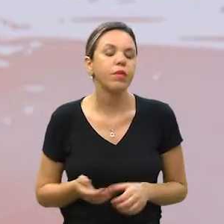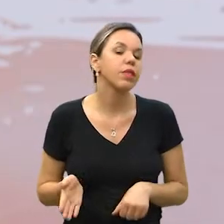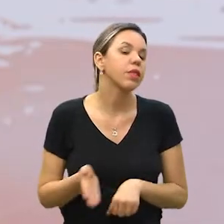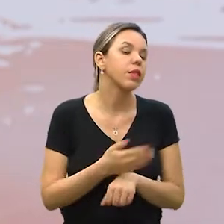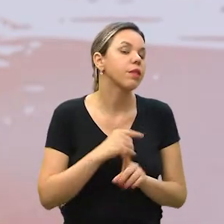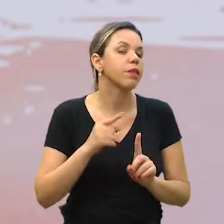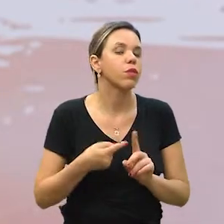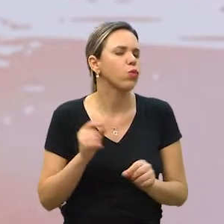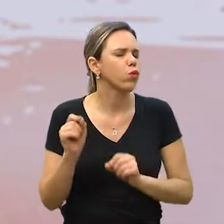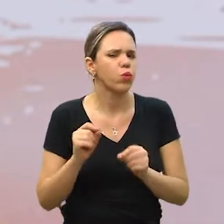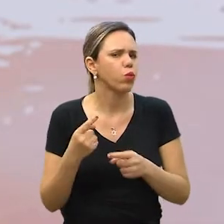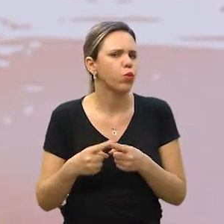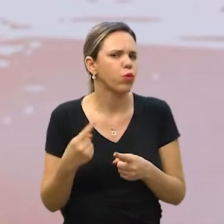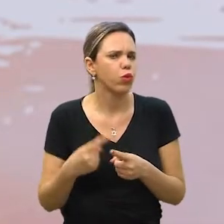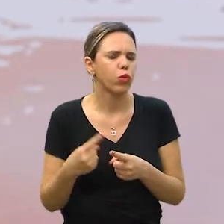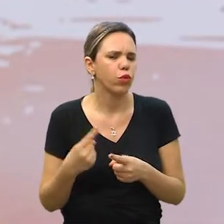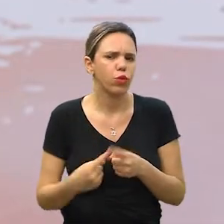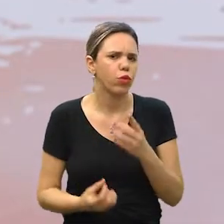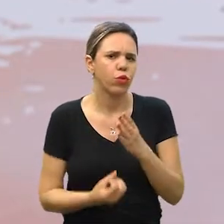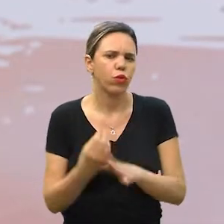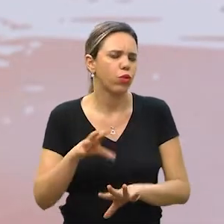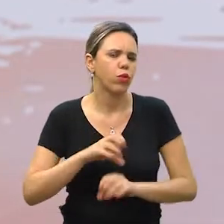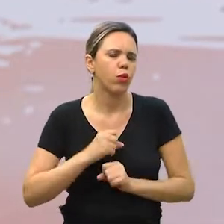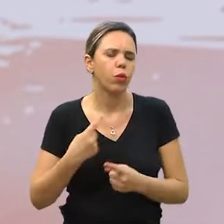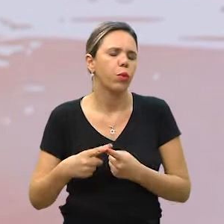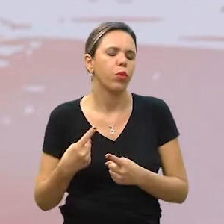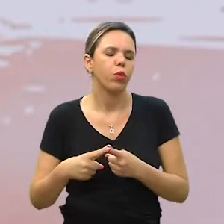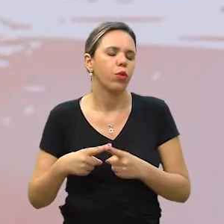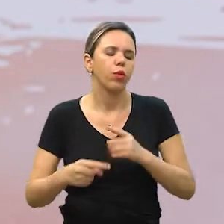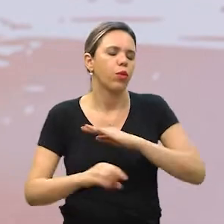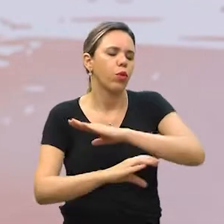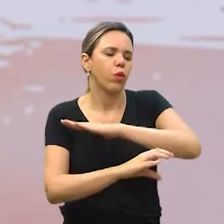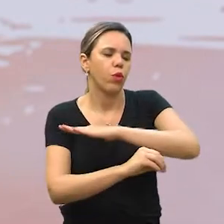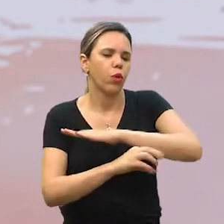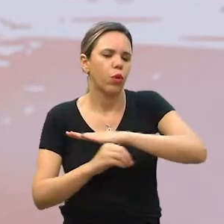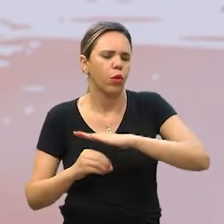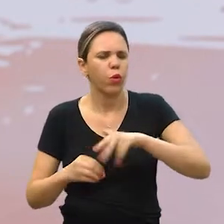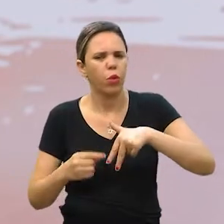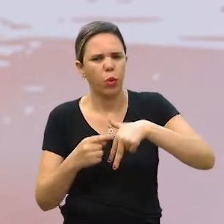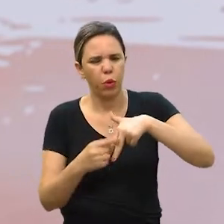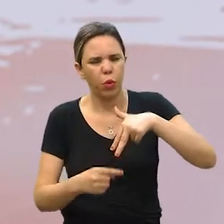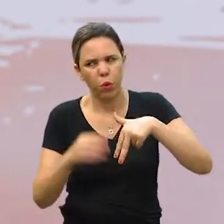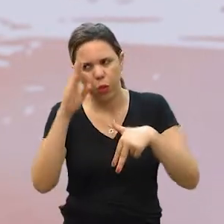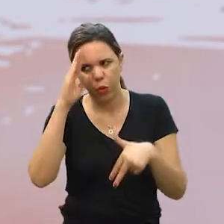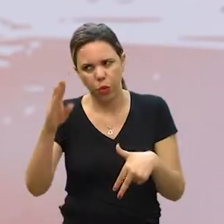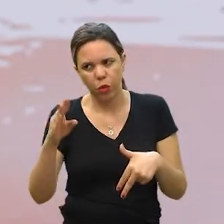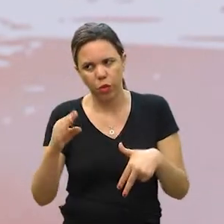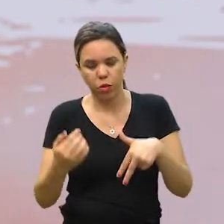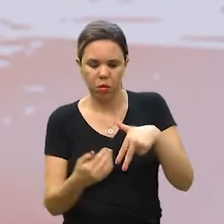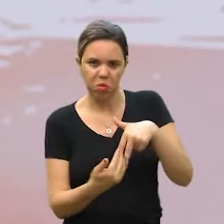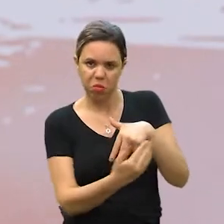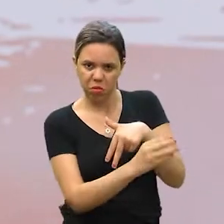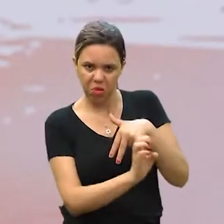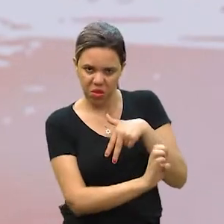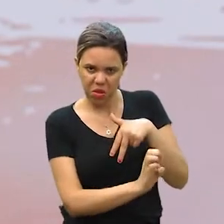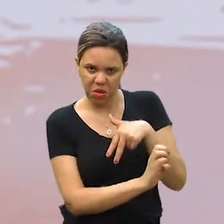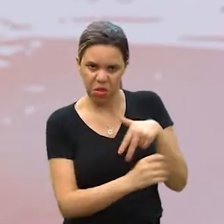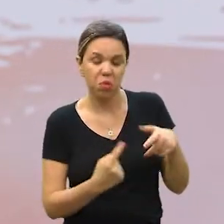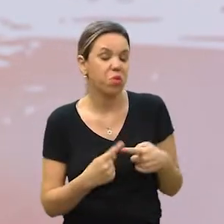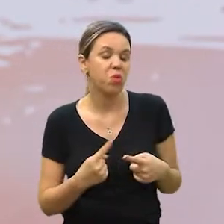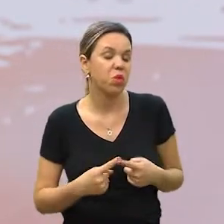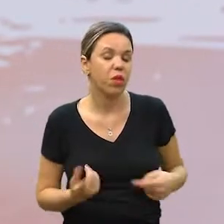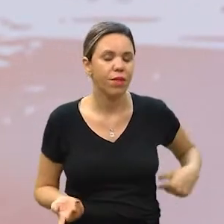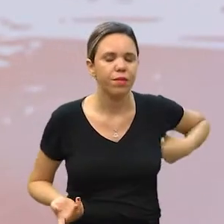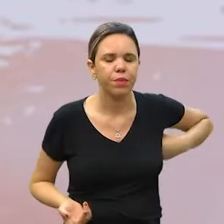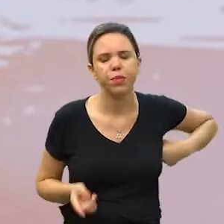E antes da gravidez, o que causa a trombose, doutora? A senhora disse aí principalmente nas pernas e na esquerda, é isso? Por